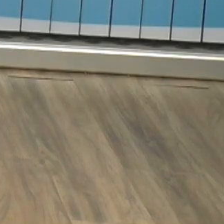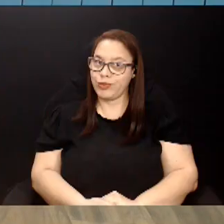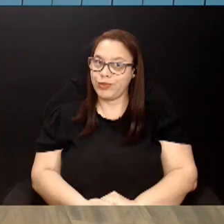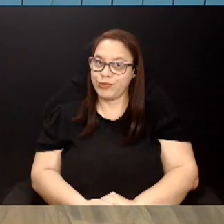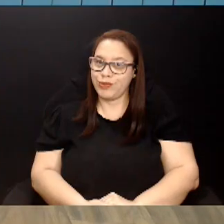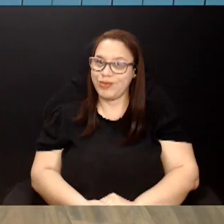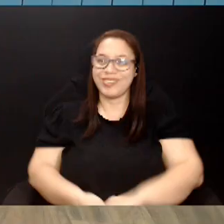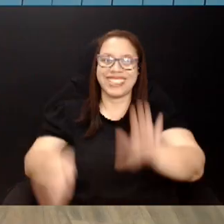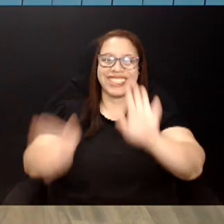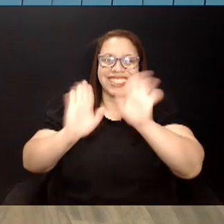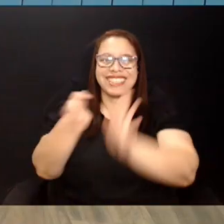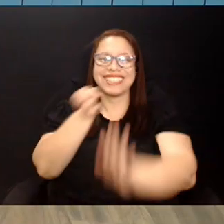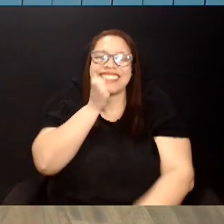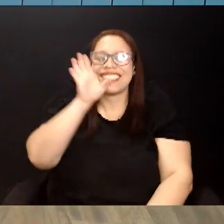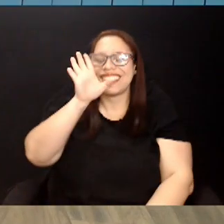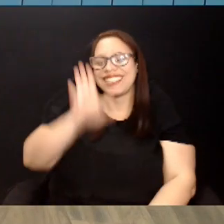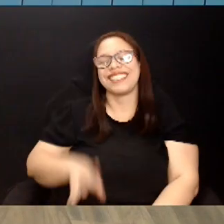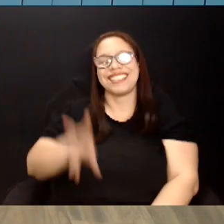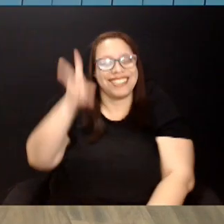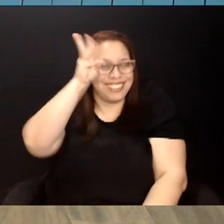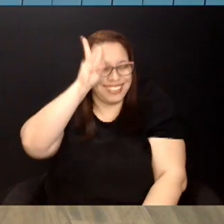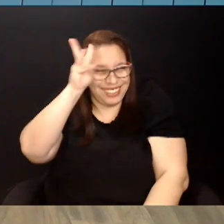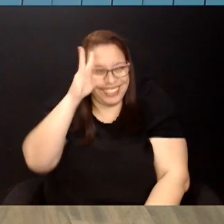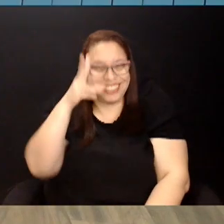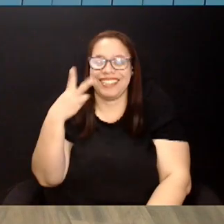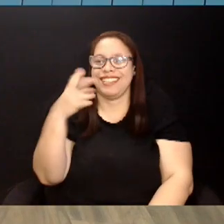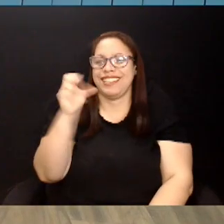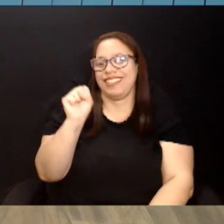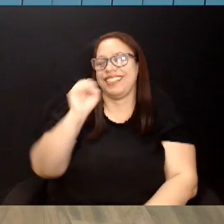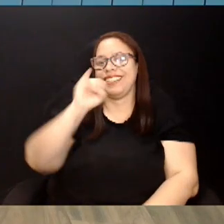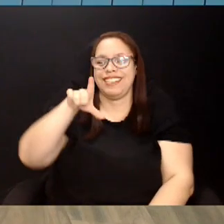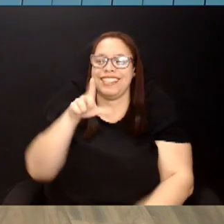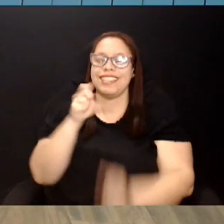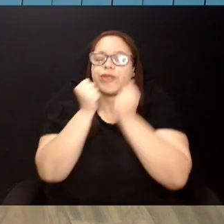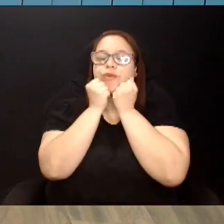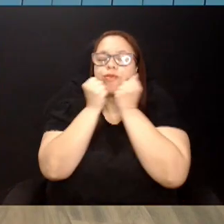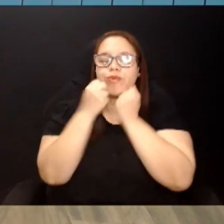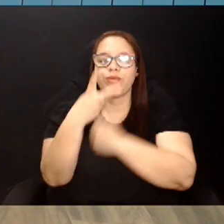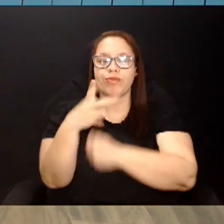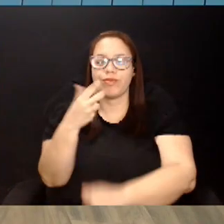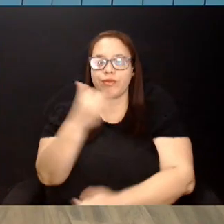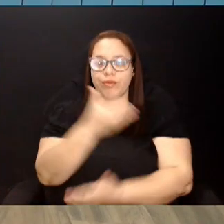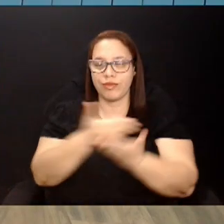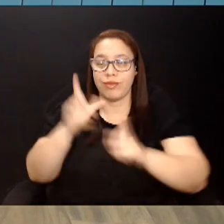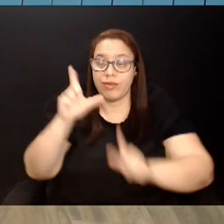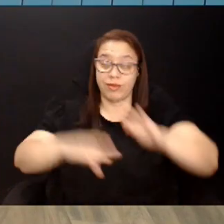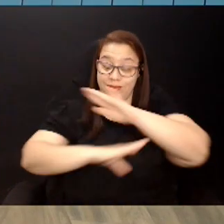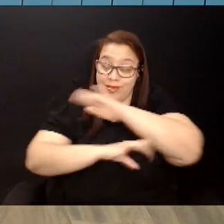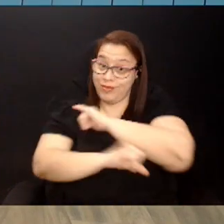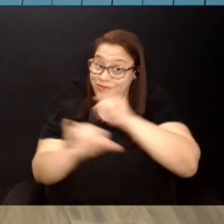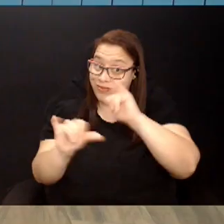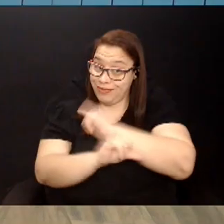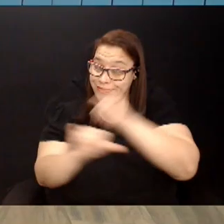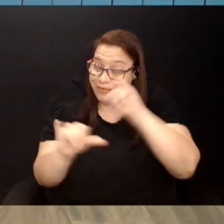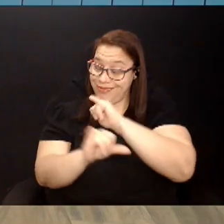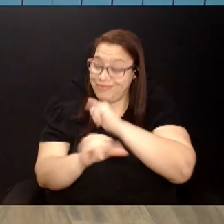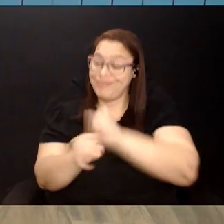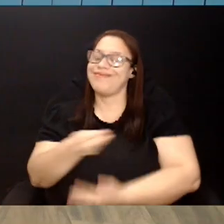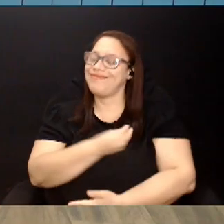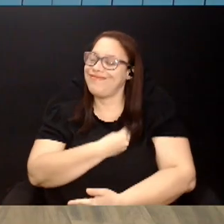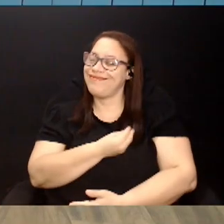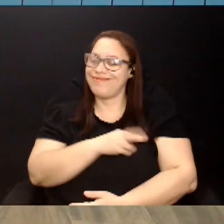Olá, boa tarde. Terça-feira, 28 de julho de 2026. Começa agora o Jornal Câmara Notícia, ao